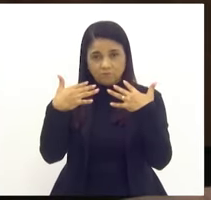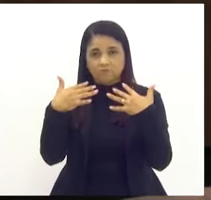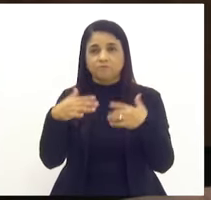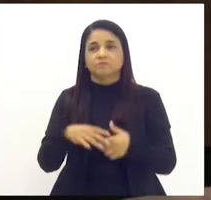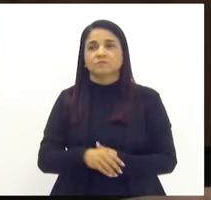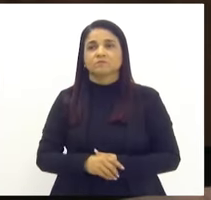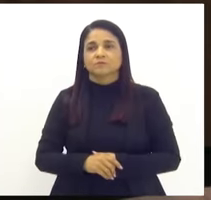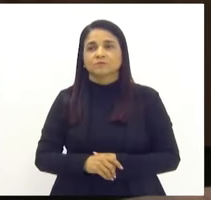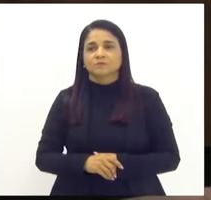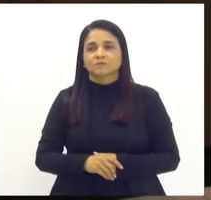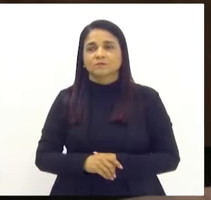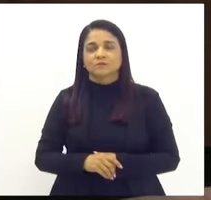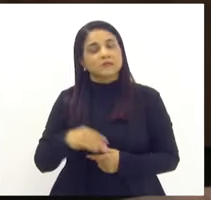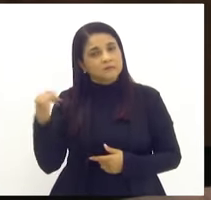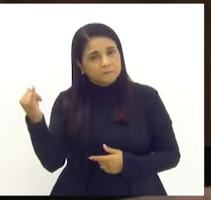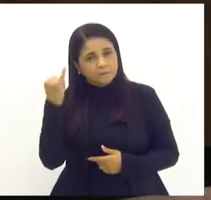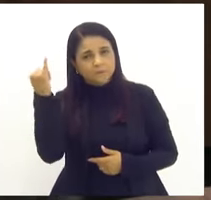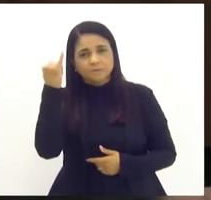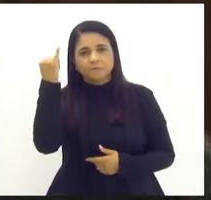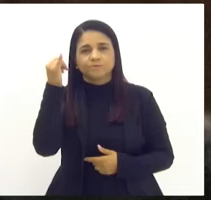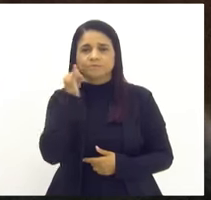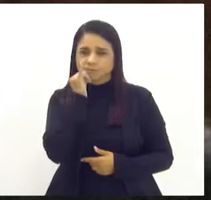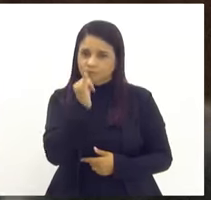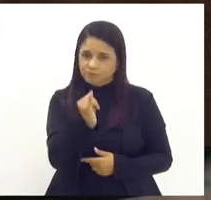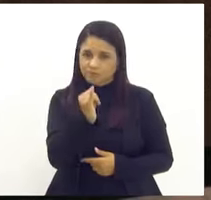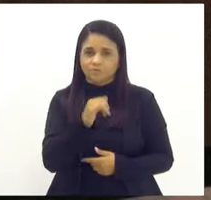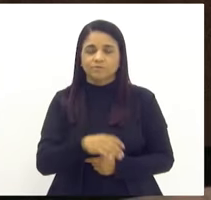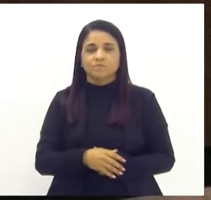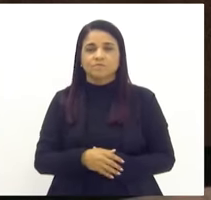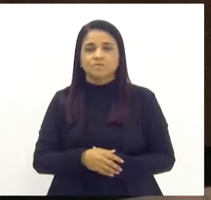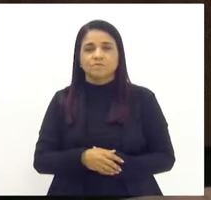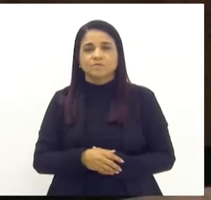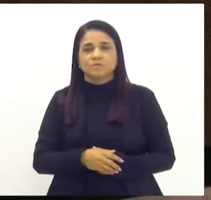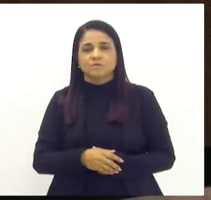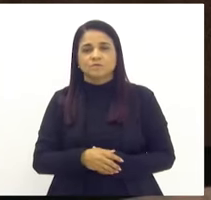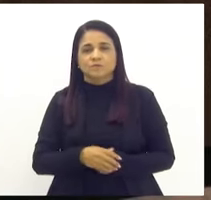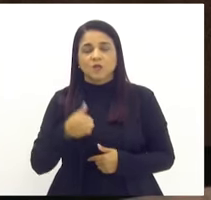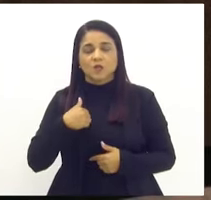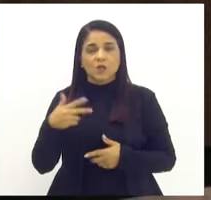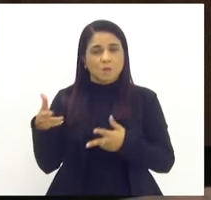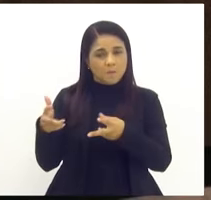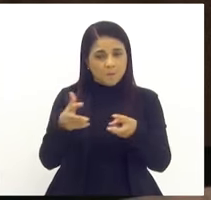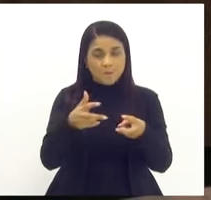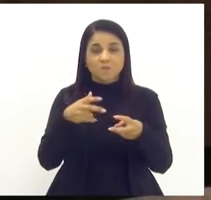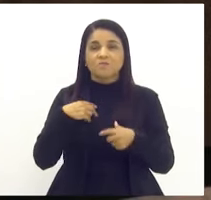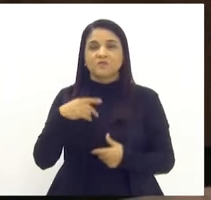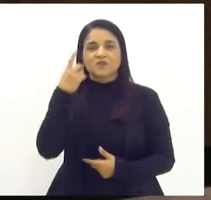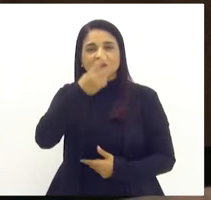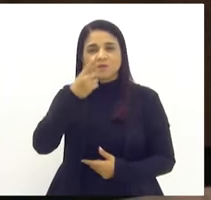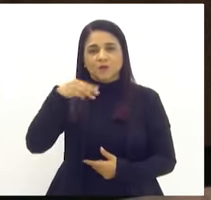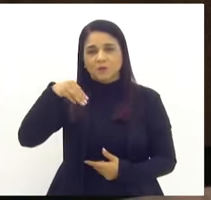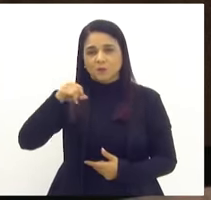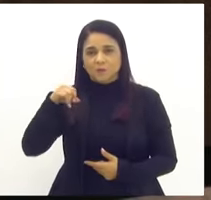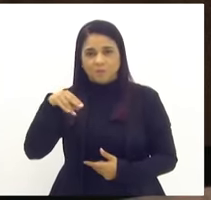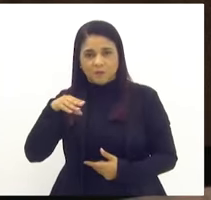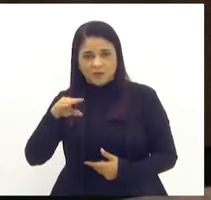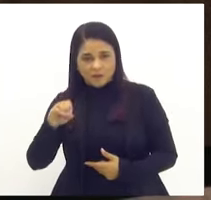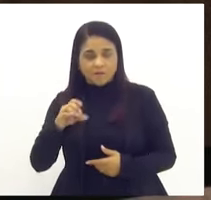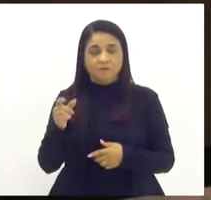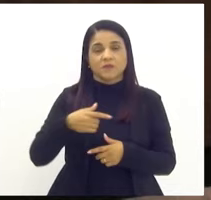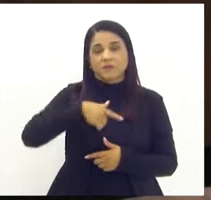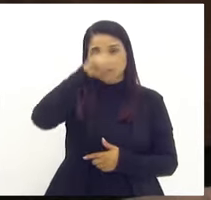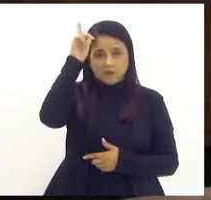atenção que é importante eh vendo o deputado Carlos min e o deputado Luis